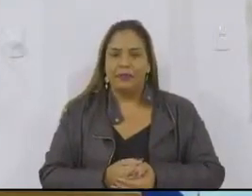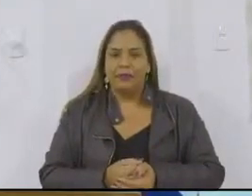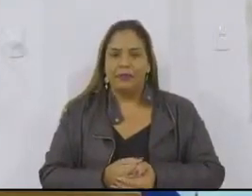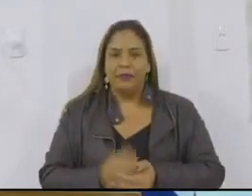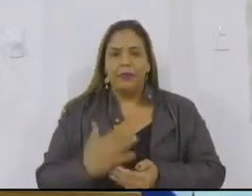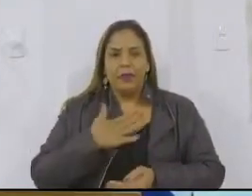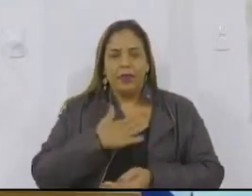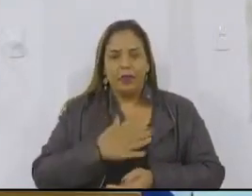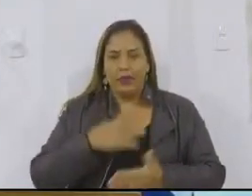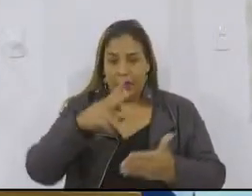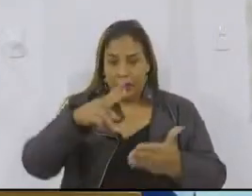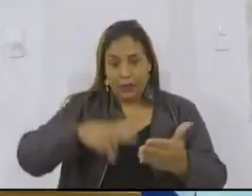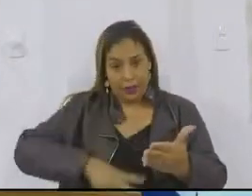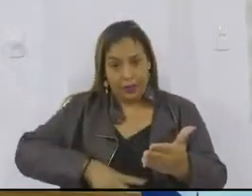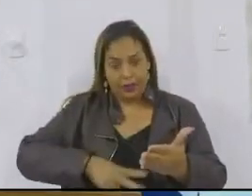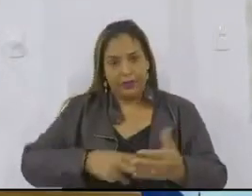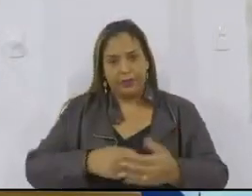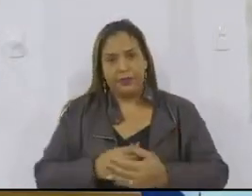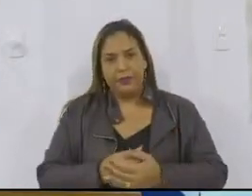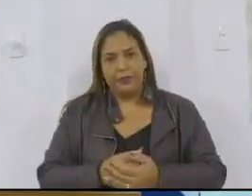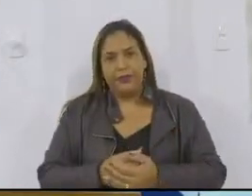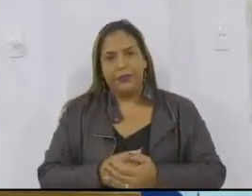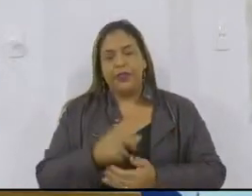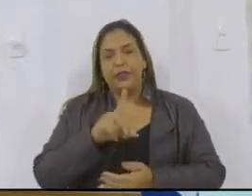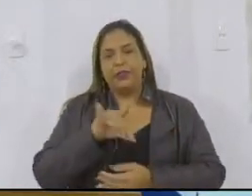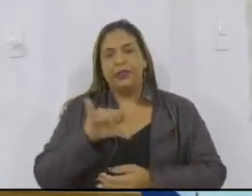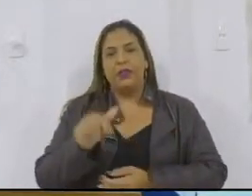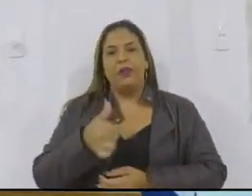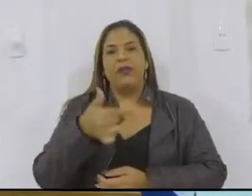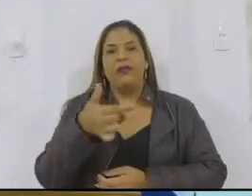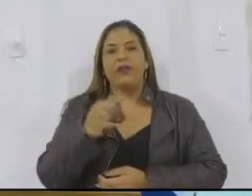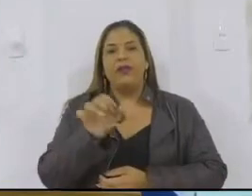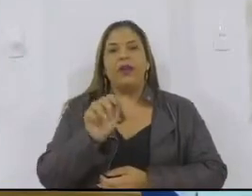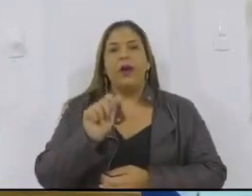gostaria de ler, presidente, no dia